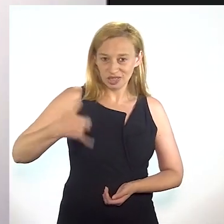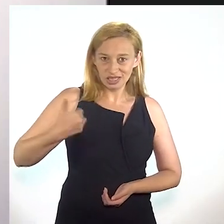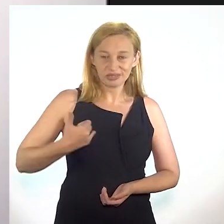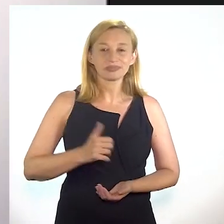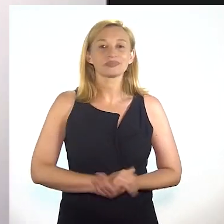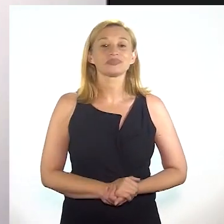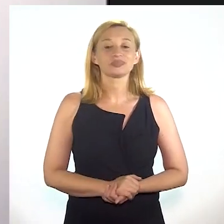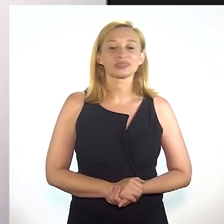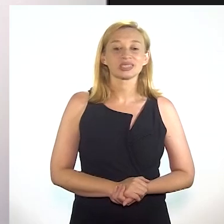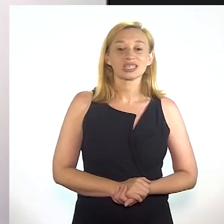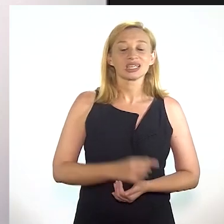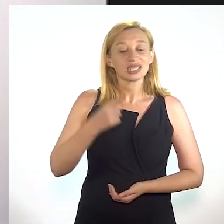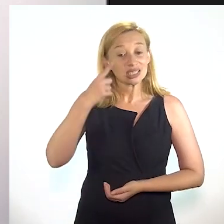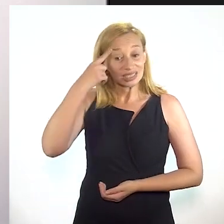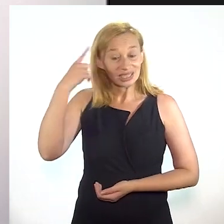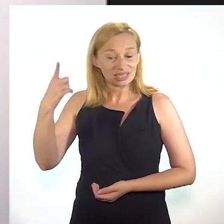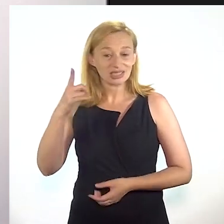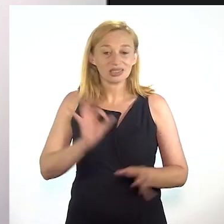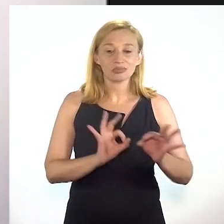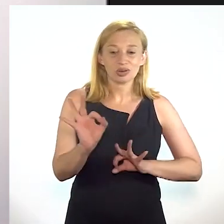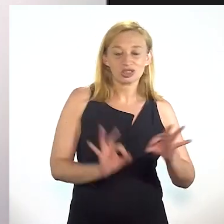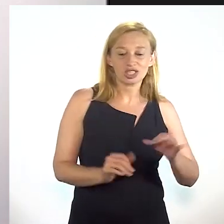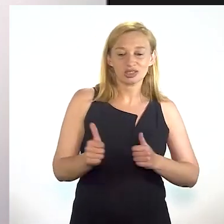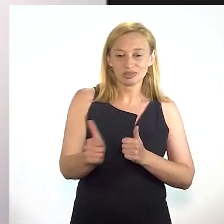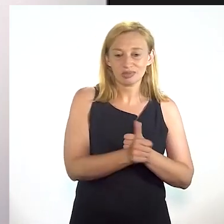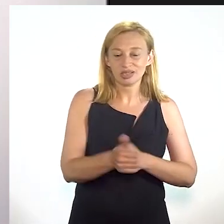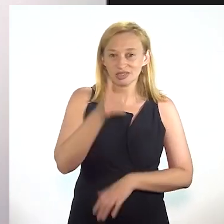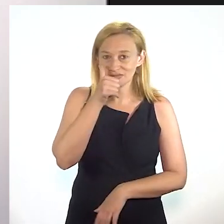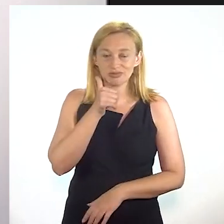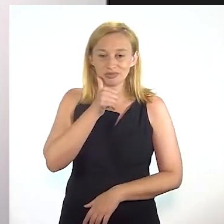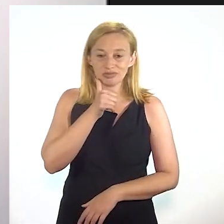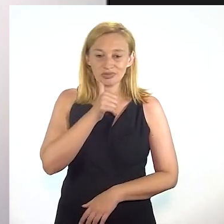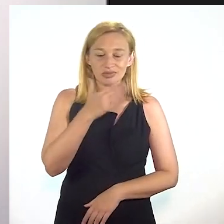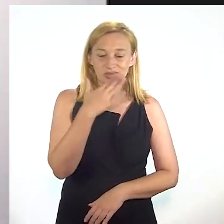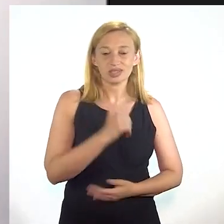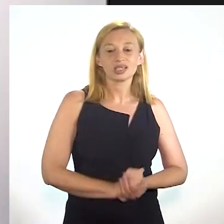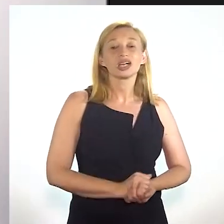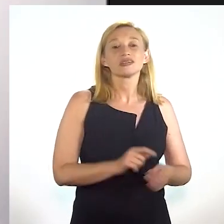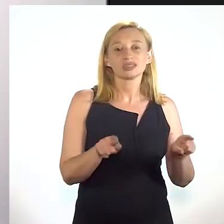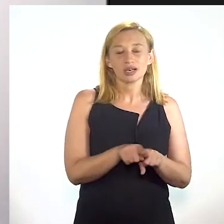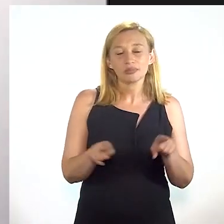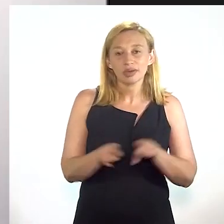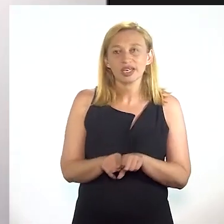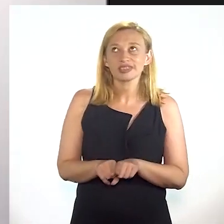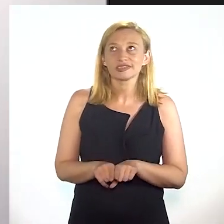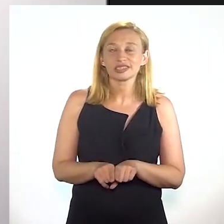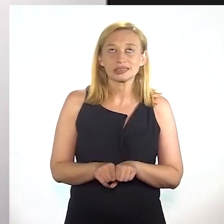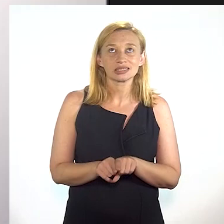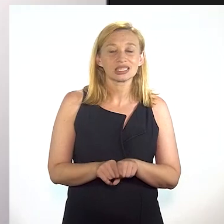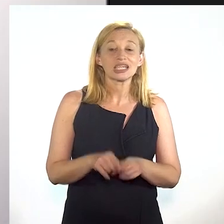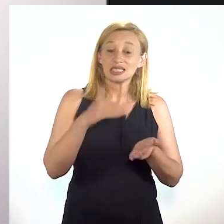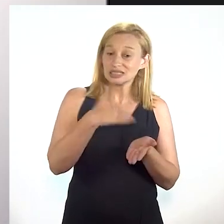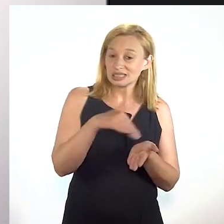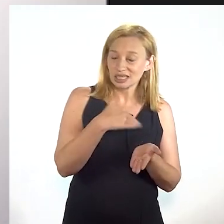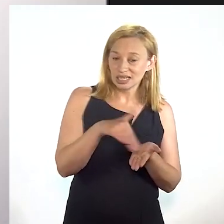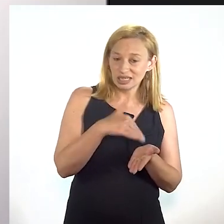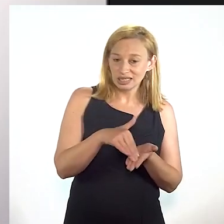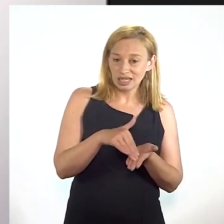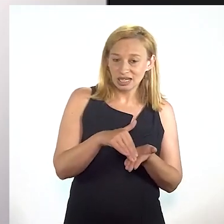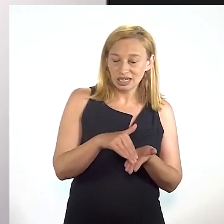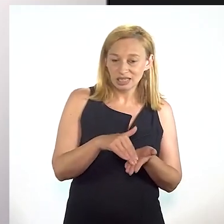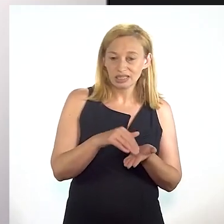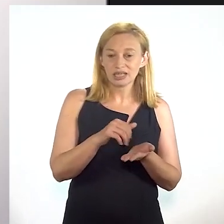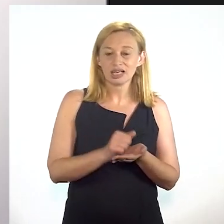28 anos, e é isso, sou idealizadora do projeto Mulheres de Frente. Mas agora também estou como